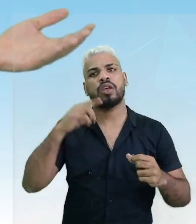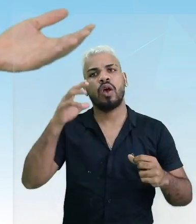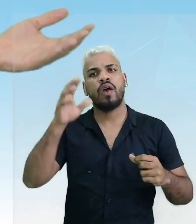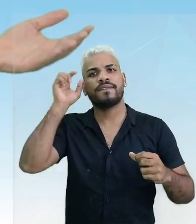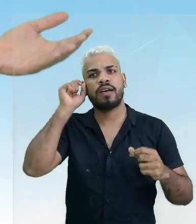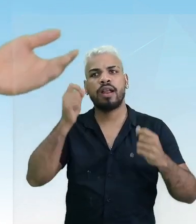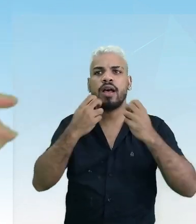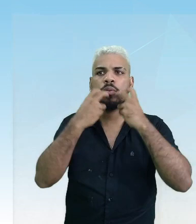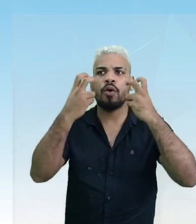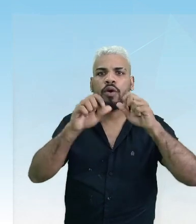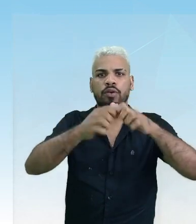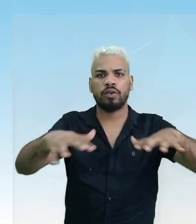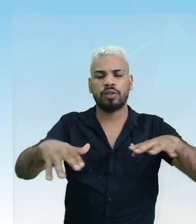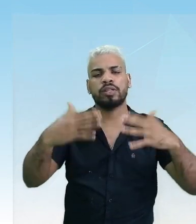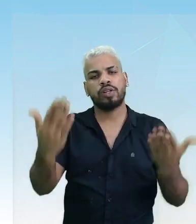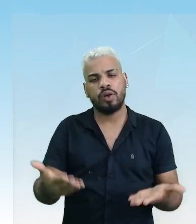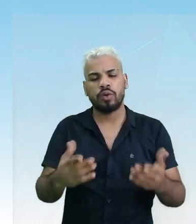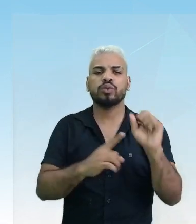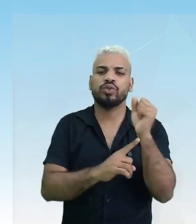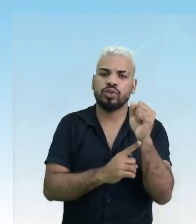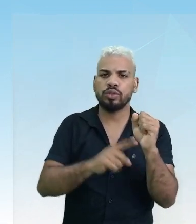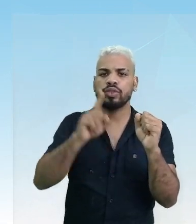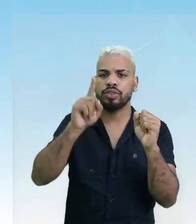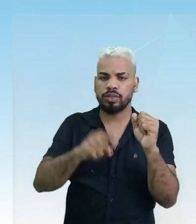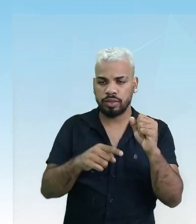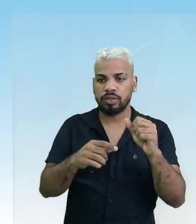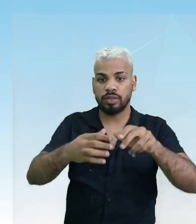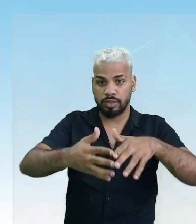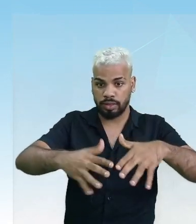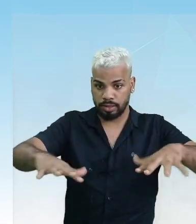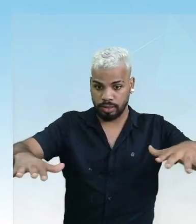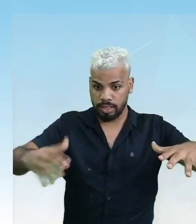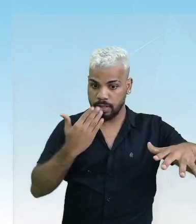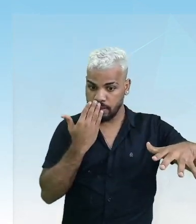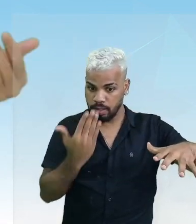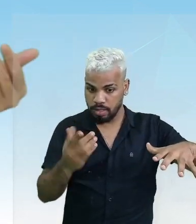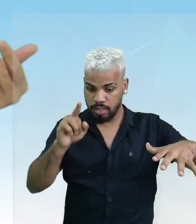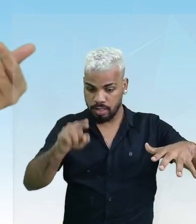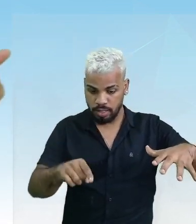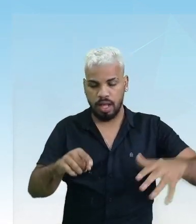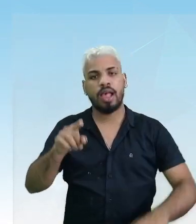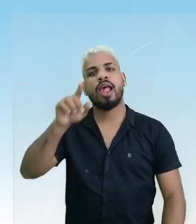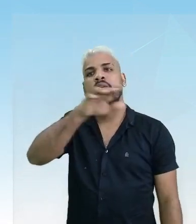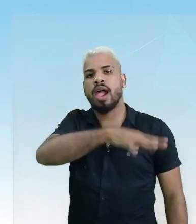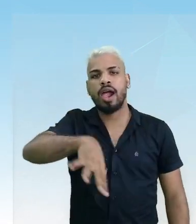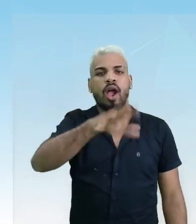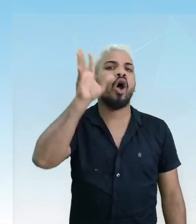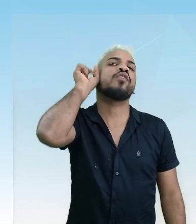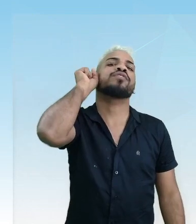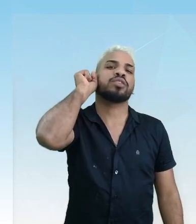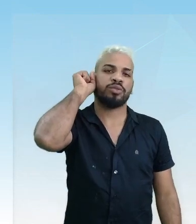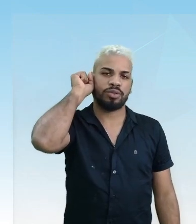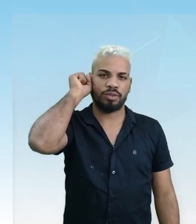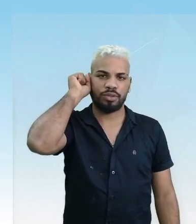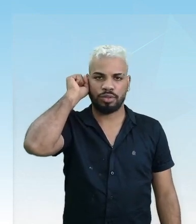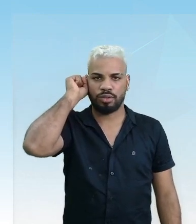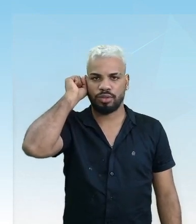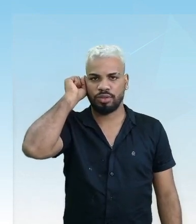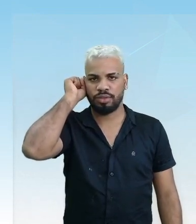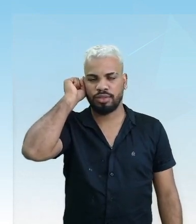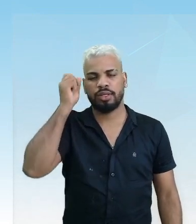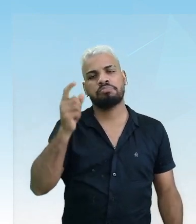as margens plácidas, o sujeito é as margens plácidas ouviram. Então é importante